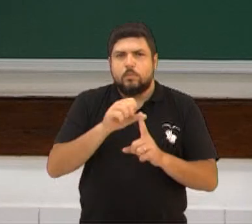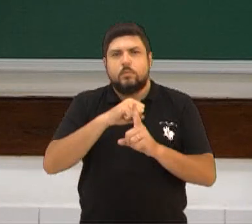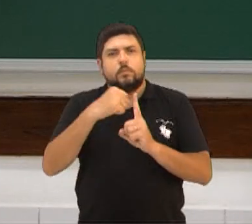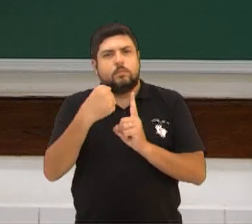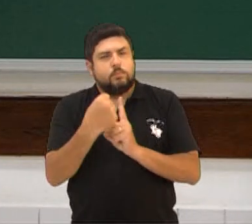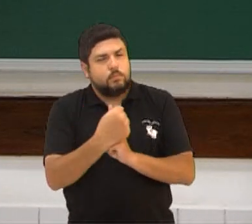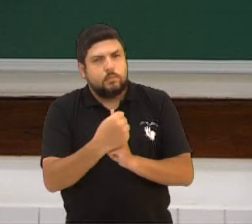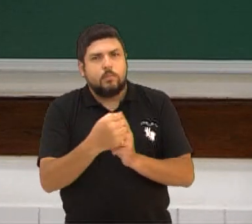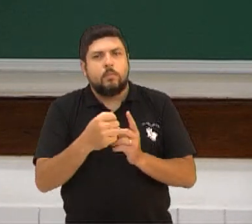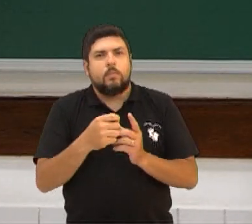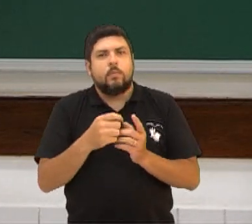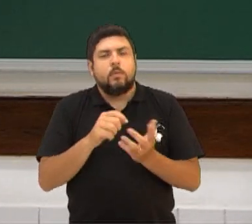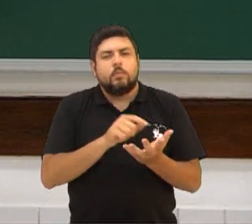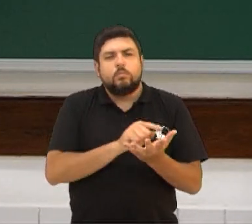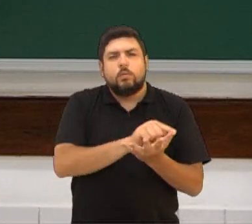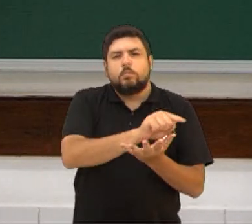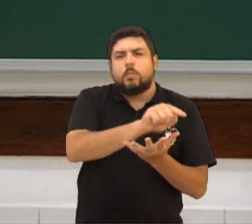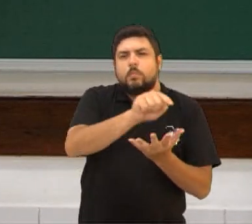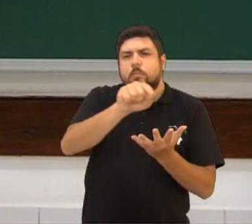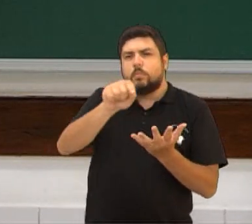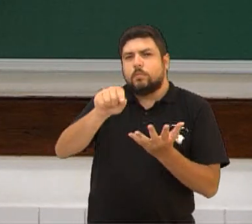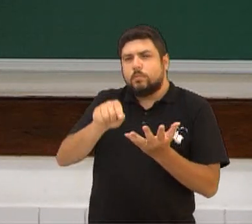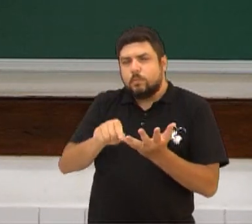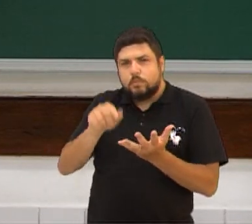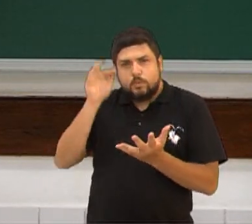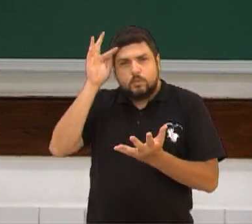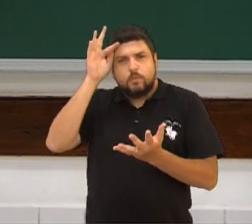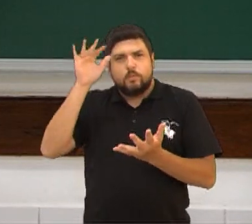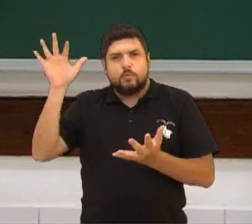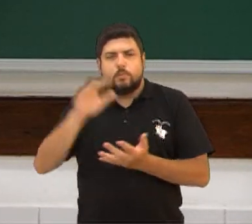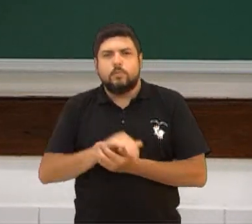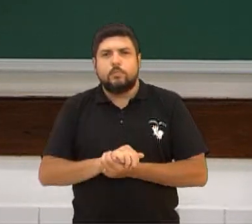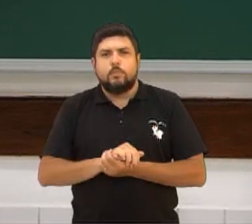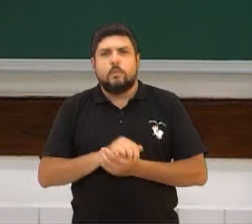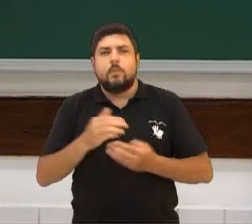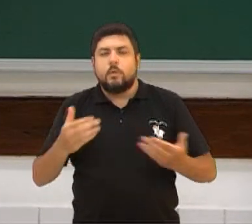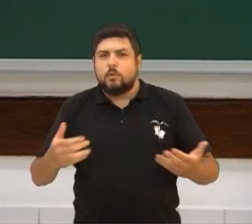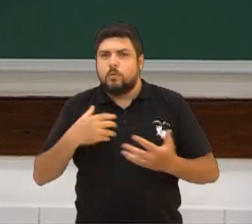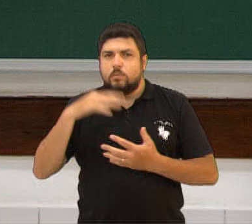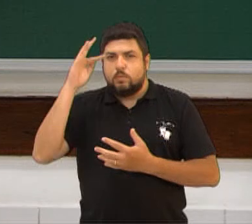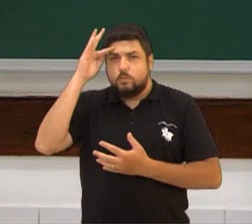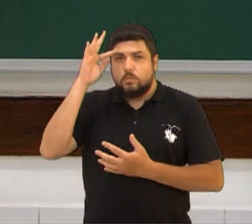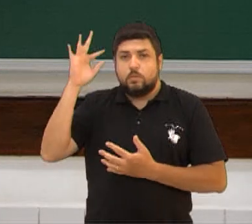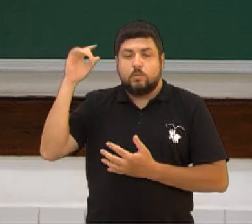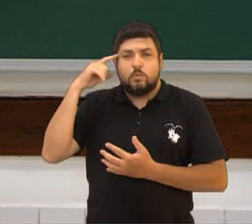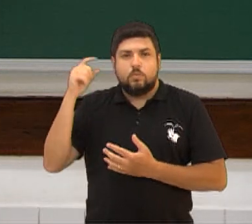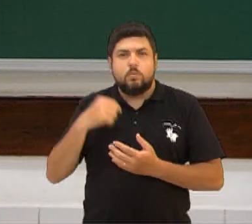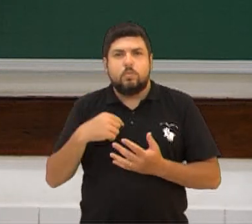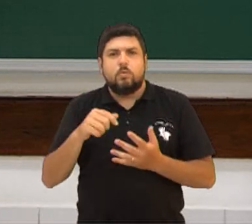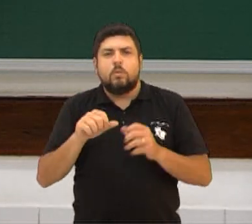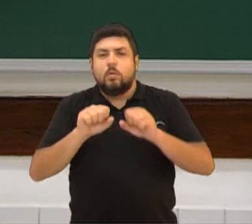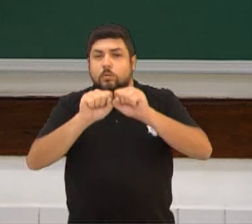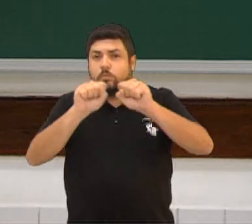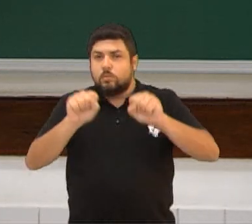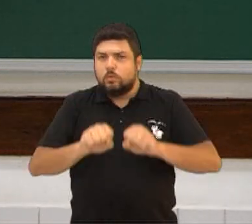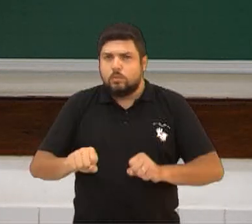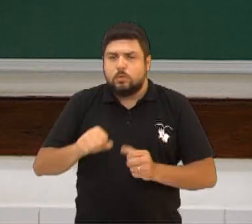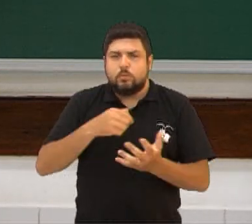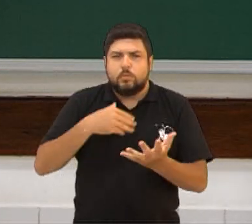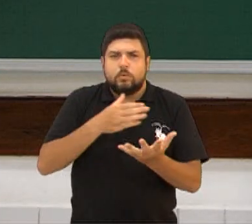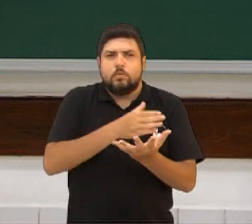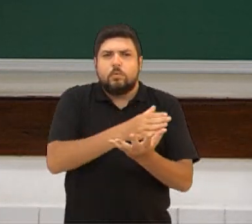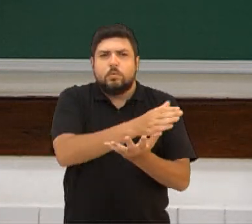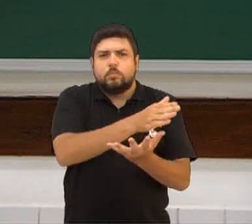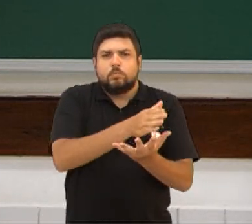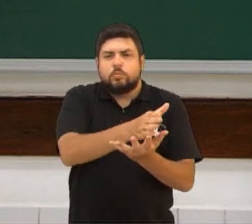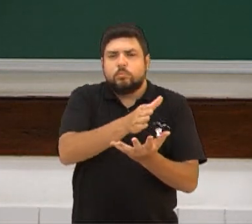social, até chegar na própria filosofia em si. Então, a filosofia vai fazer um grande sistema, passando por todas as áreas do saber produzido pelos